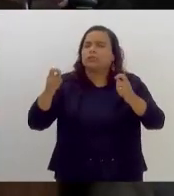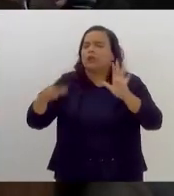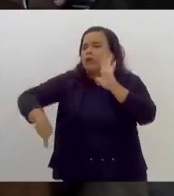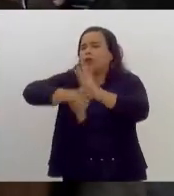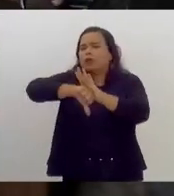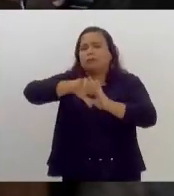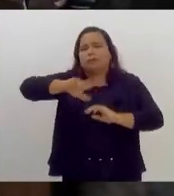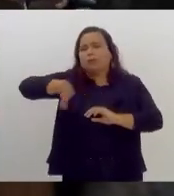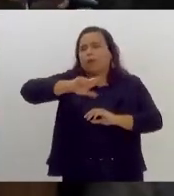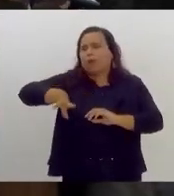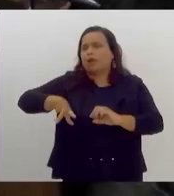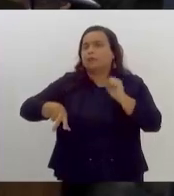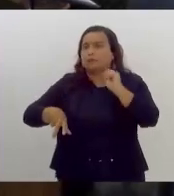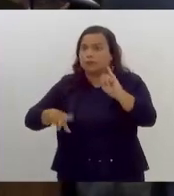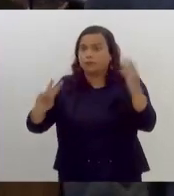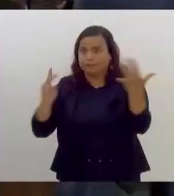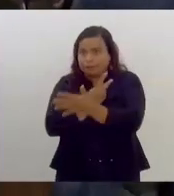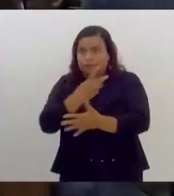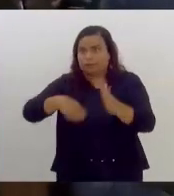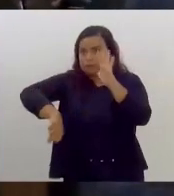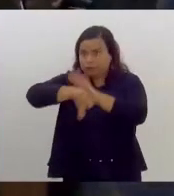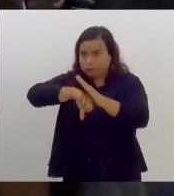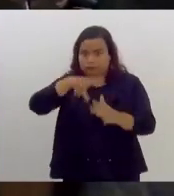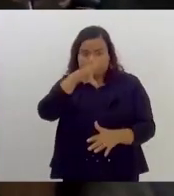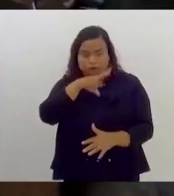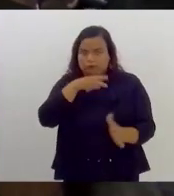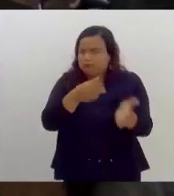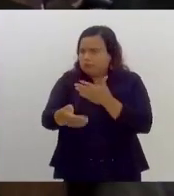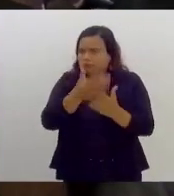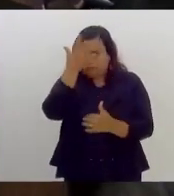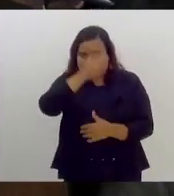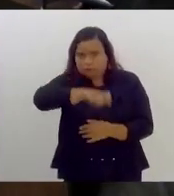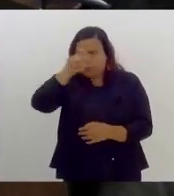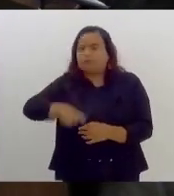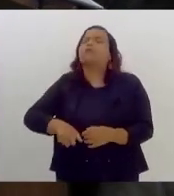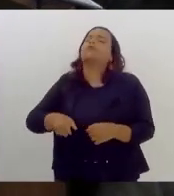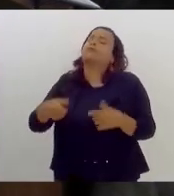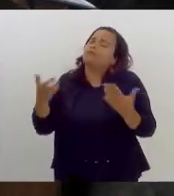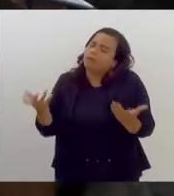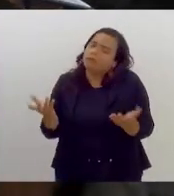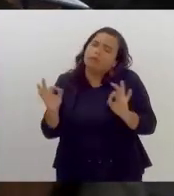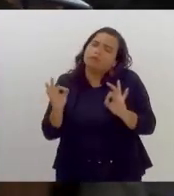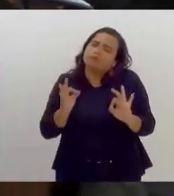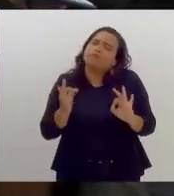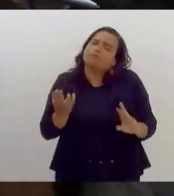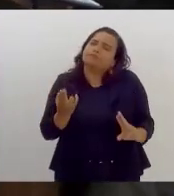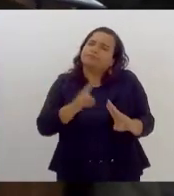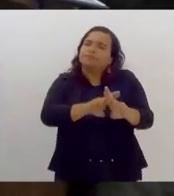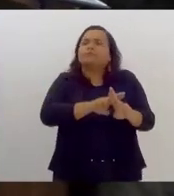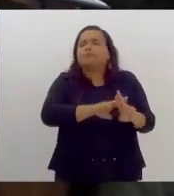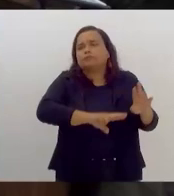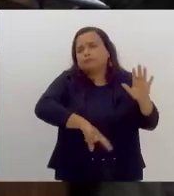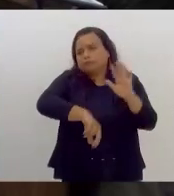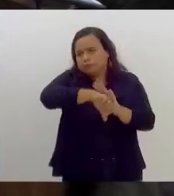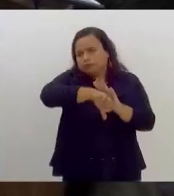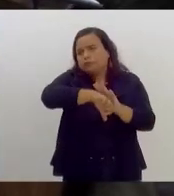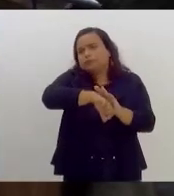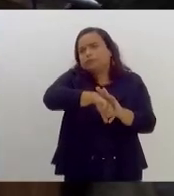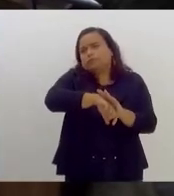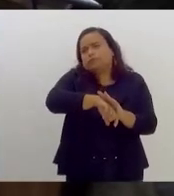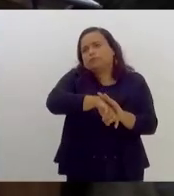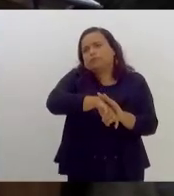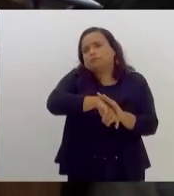cometido individualmente, por quem quer que seja, diante de aquilo que deveria ser